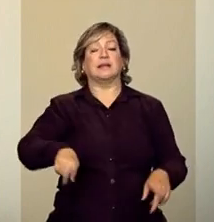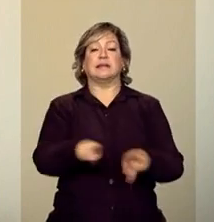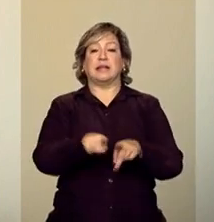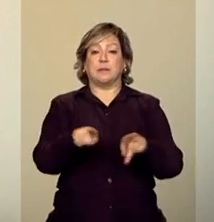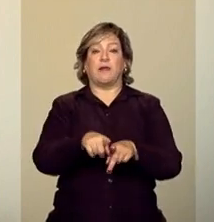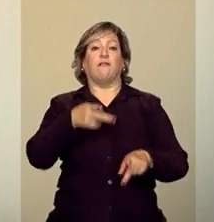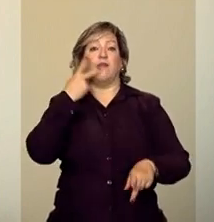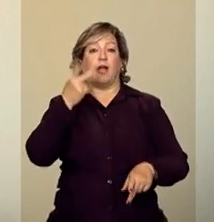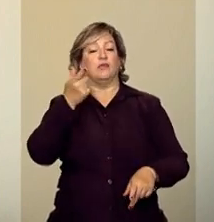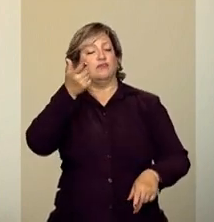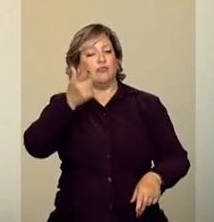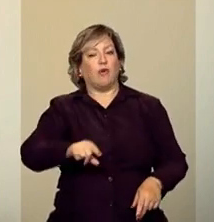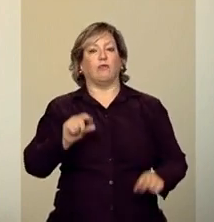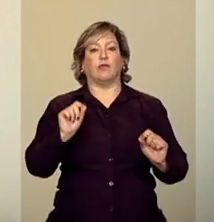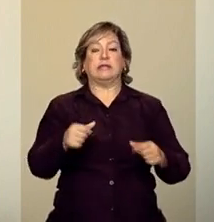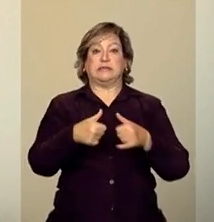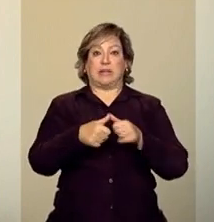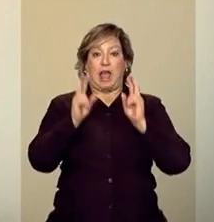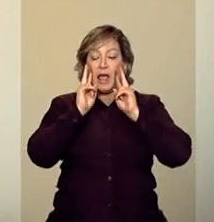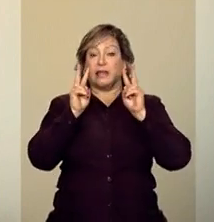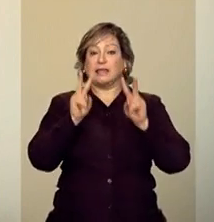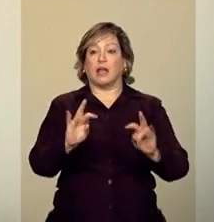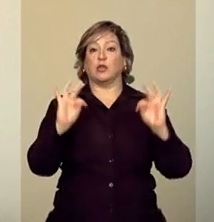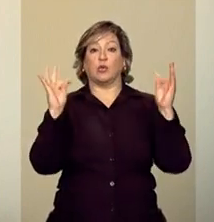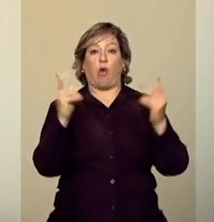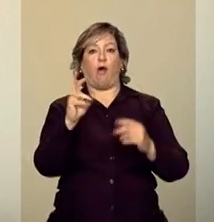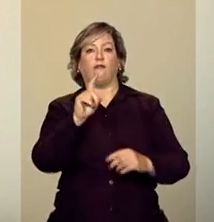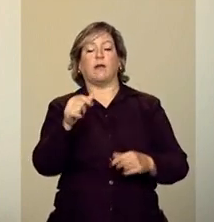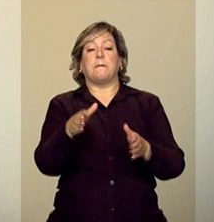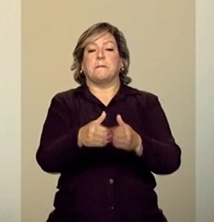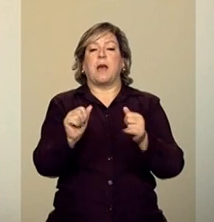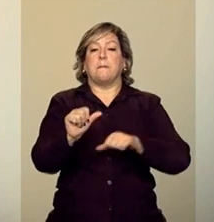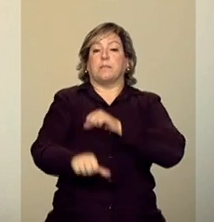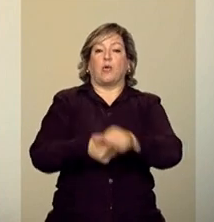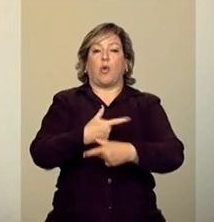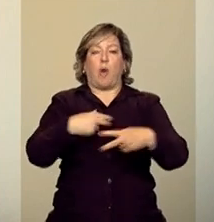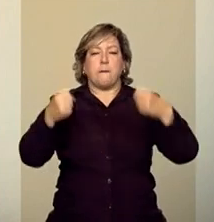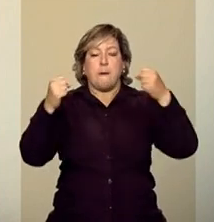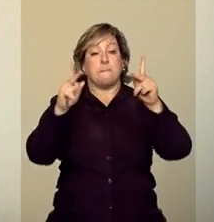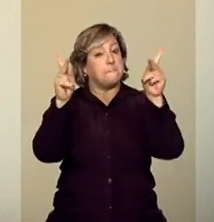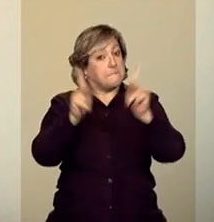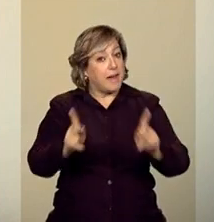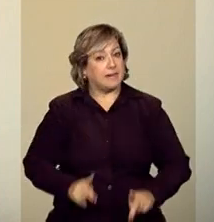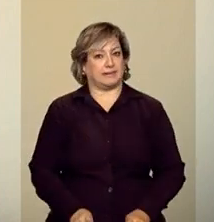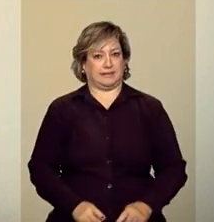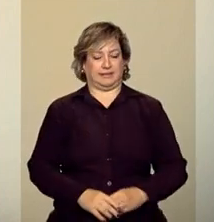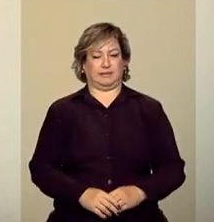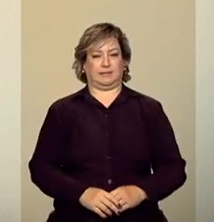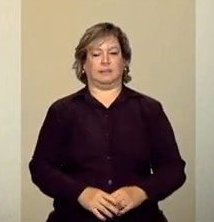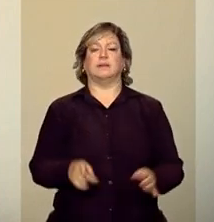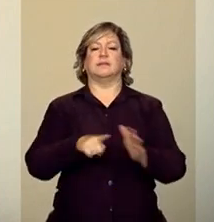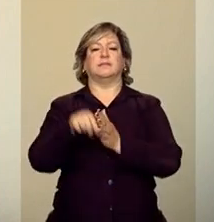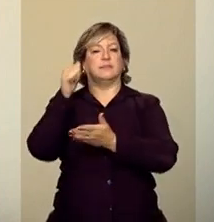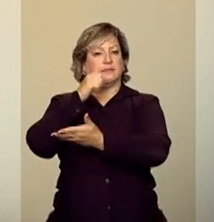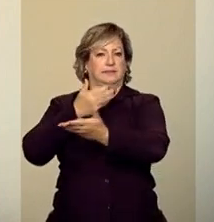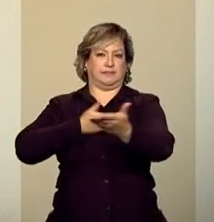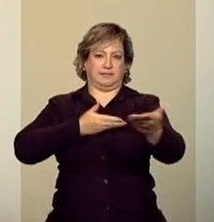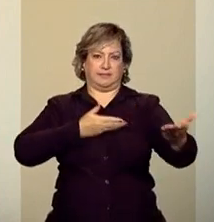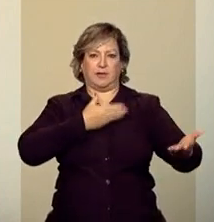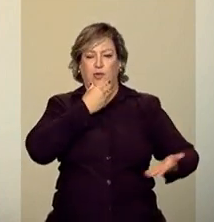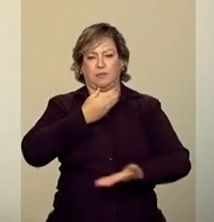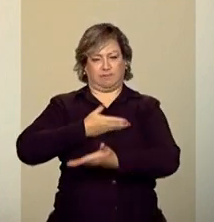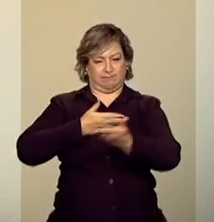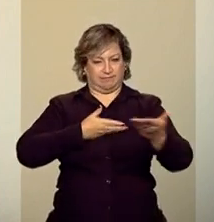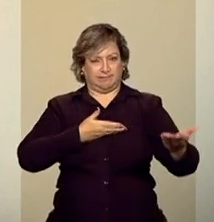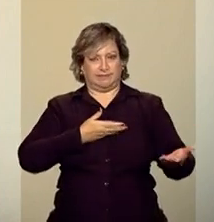Dilma disse mais uma vez que está atenta às vozes que pedem mudanças de forma pacífica. Minhas amigas e meus amigos,